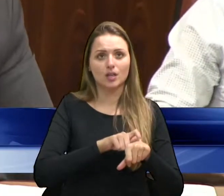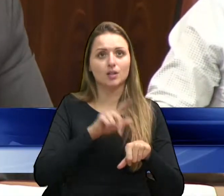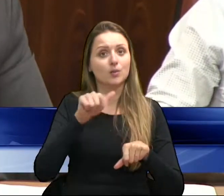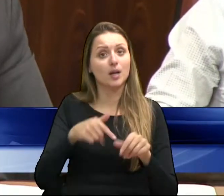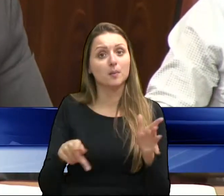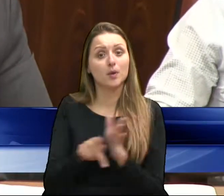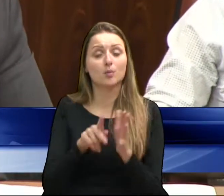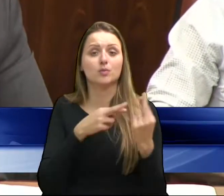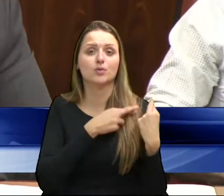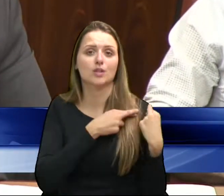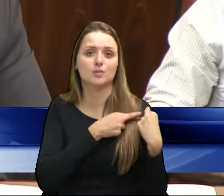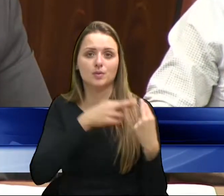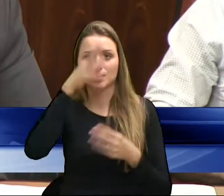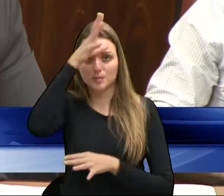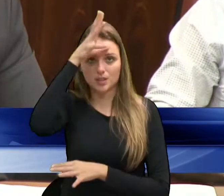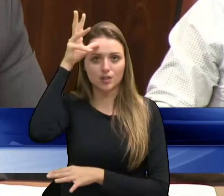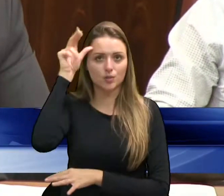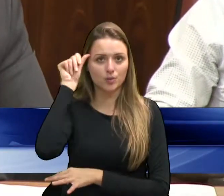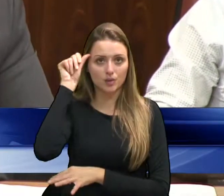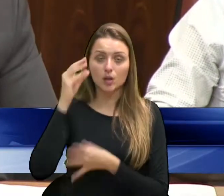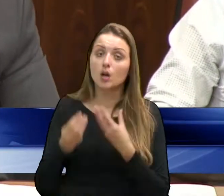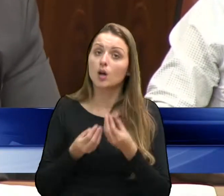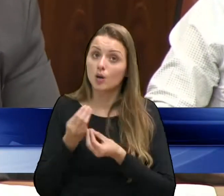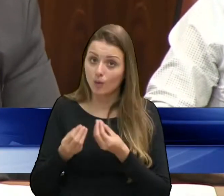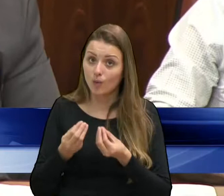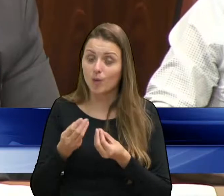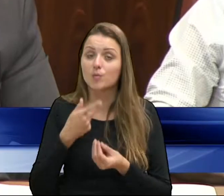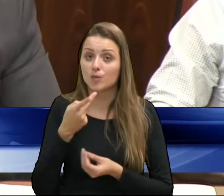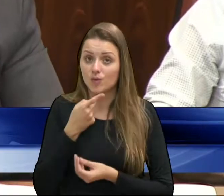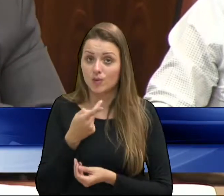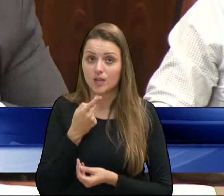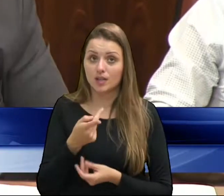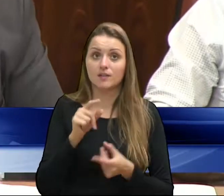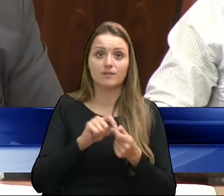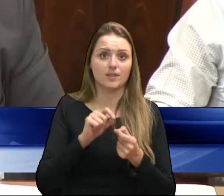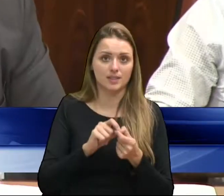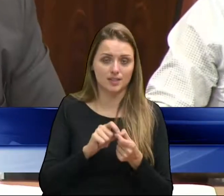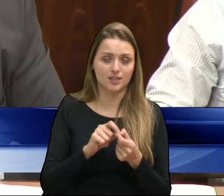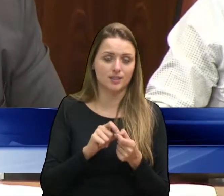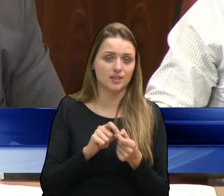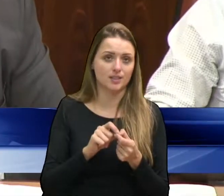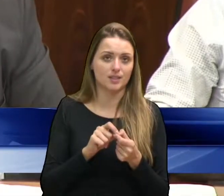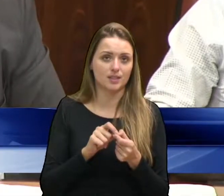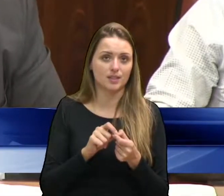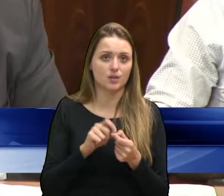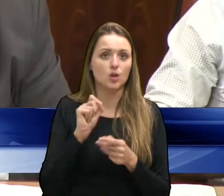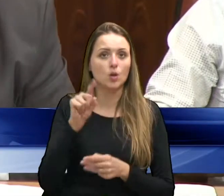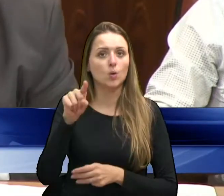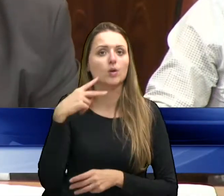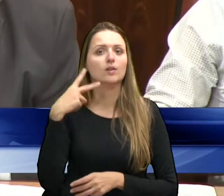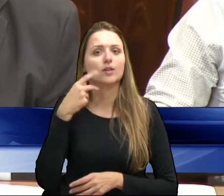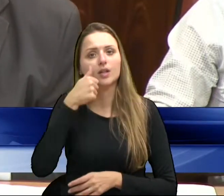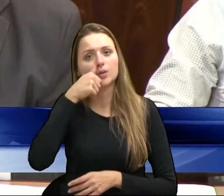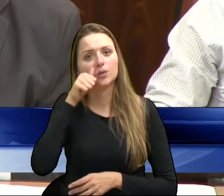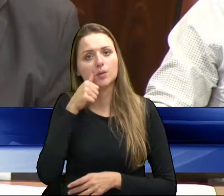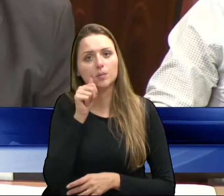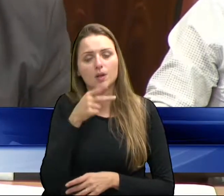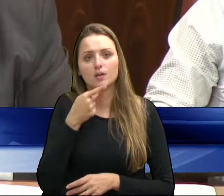pública. E como disse, renovando o que relatou a vereadora Paula